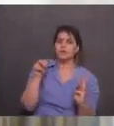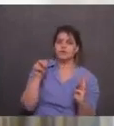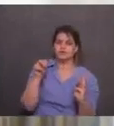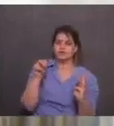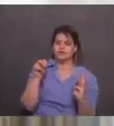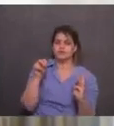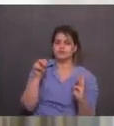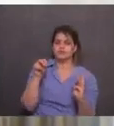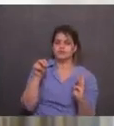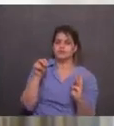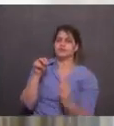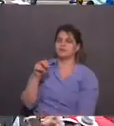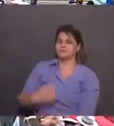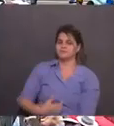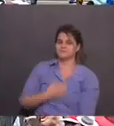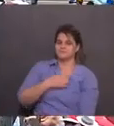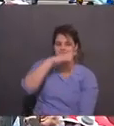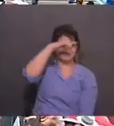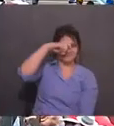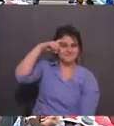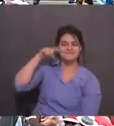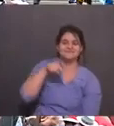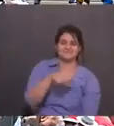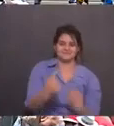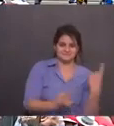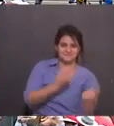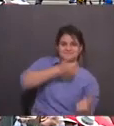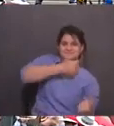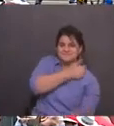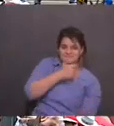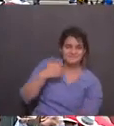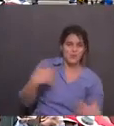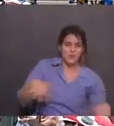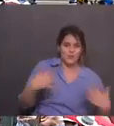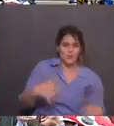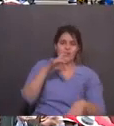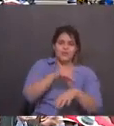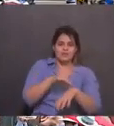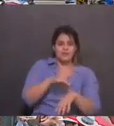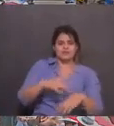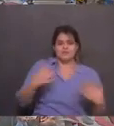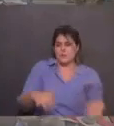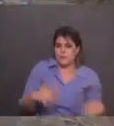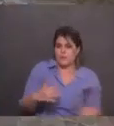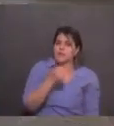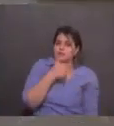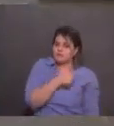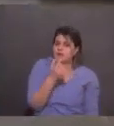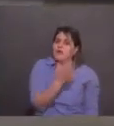ouvimos, eles sentiram dificuldades, o sofrimento e a doença,